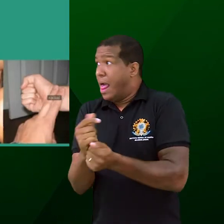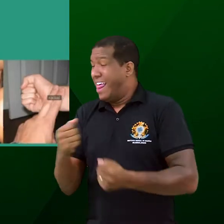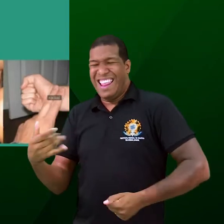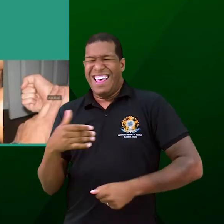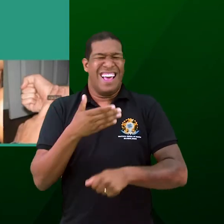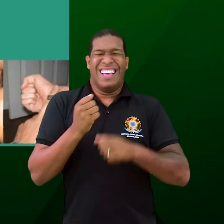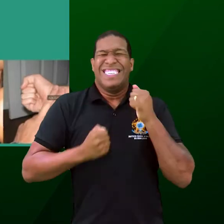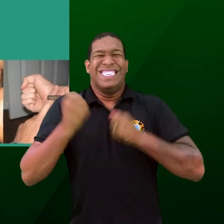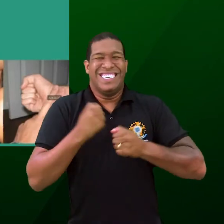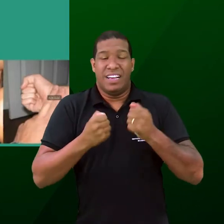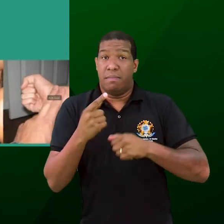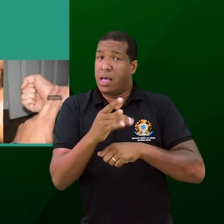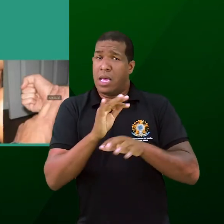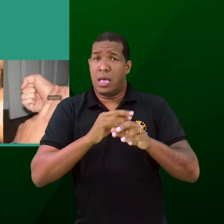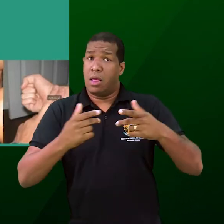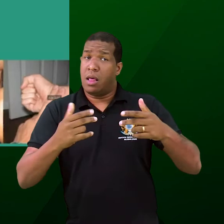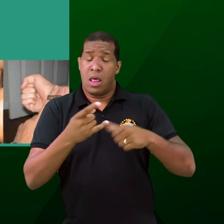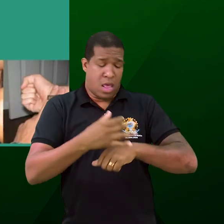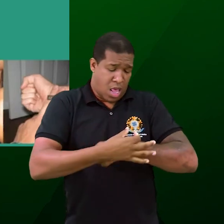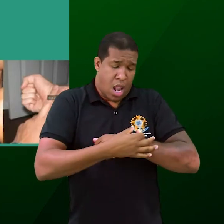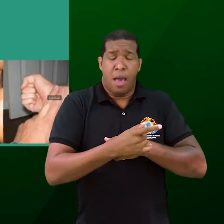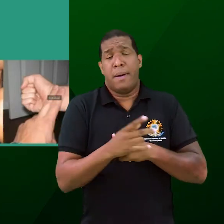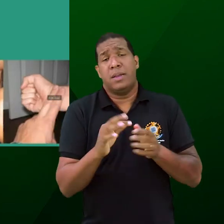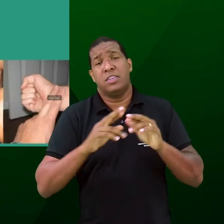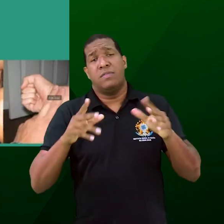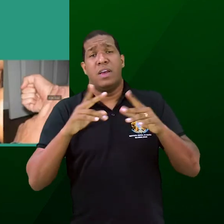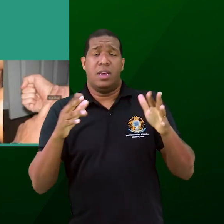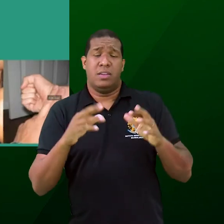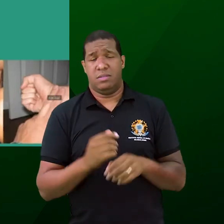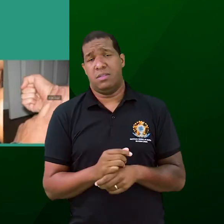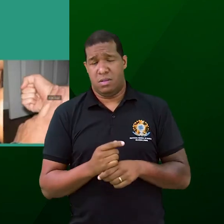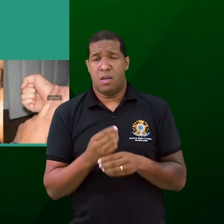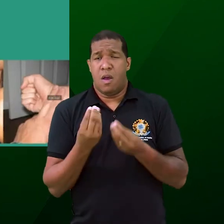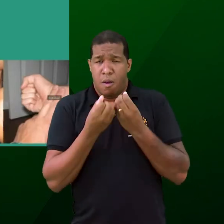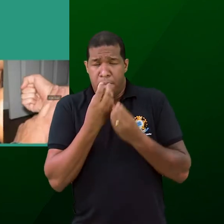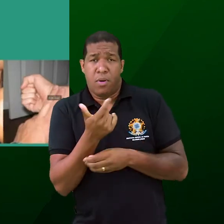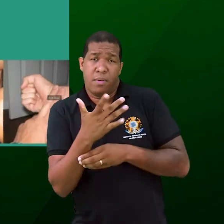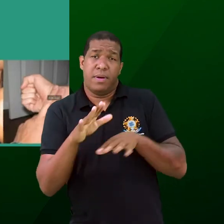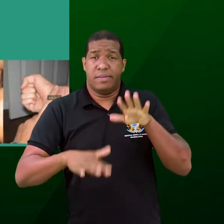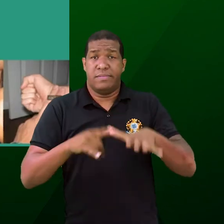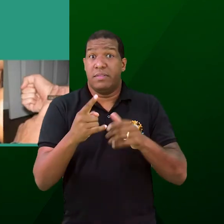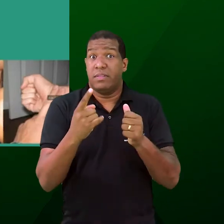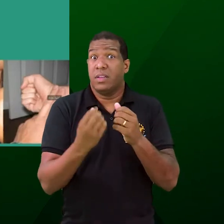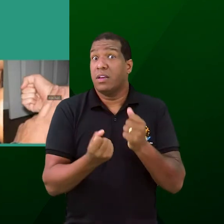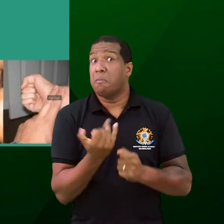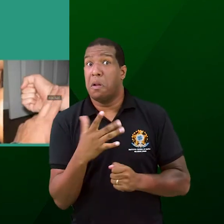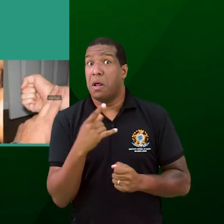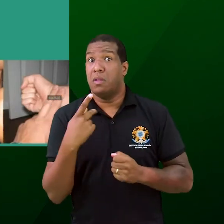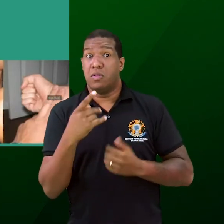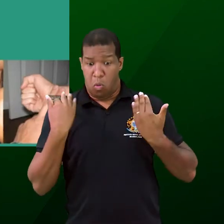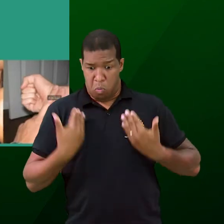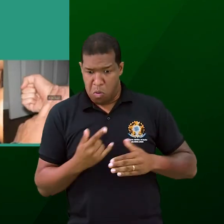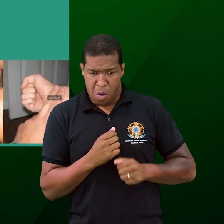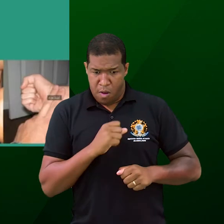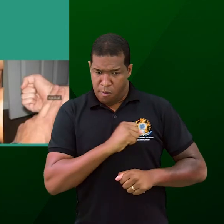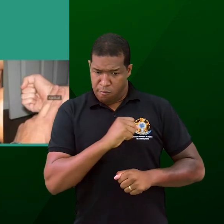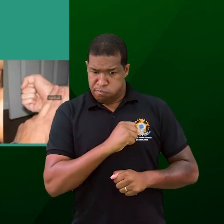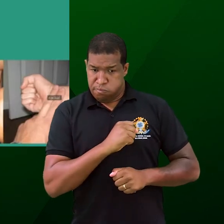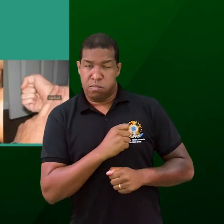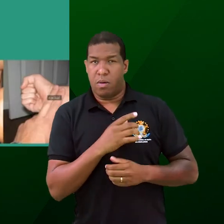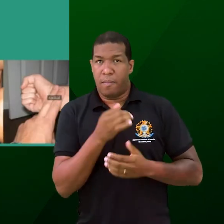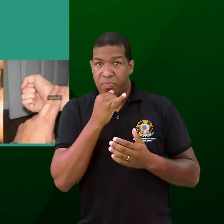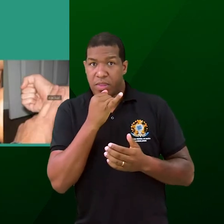fazer no sábado. Isso precisa estar muito bem definido para o corredor, tá? De maneira equilibrada, porque você não corra na